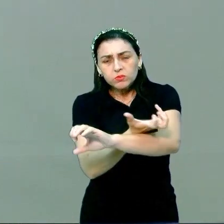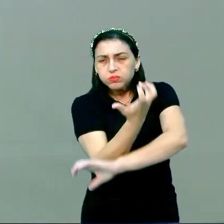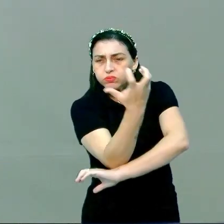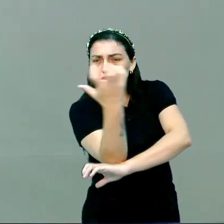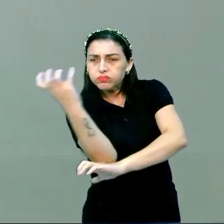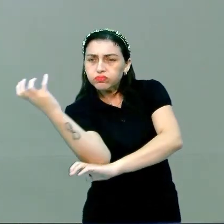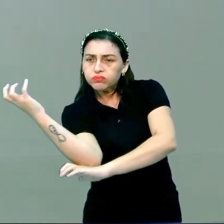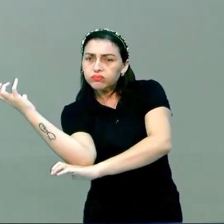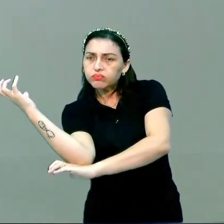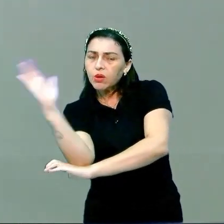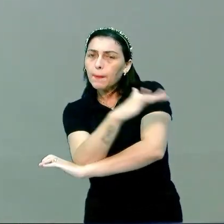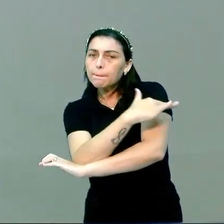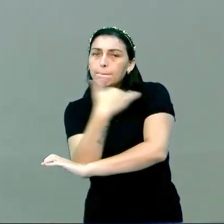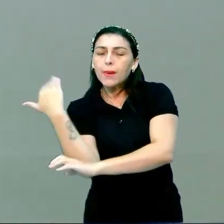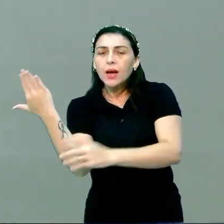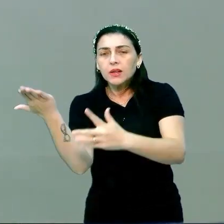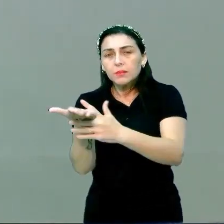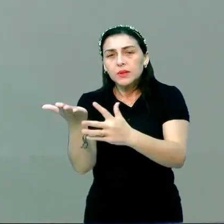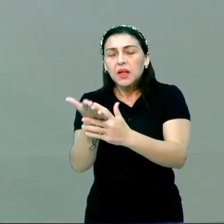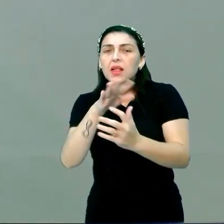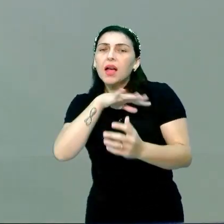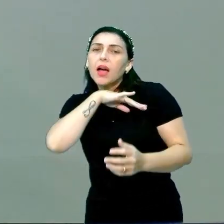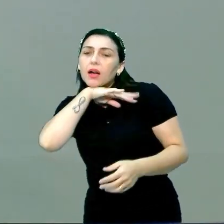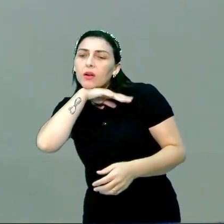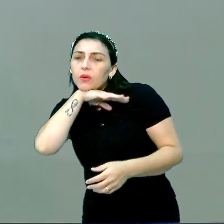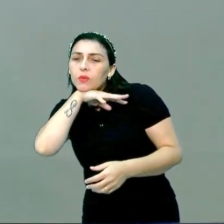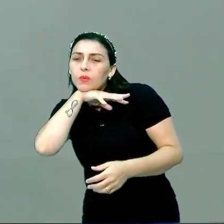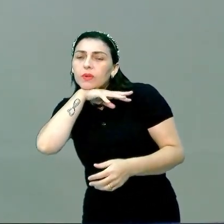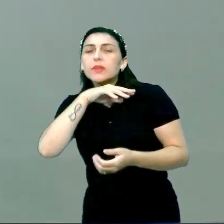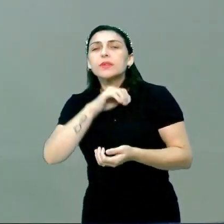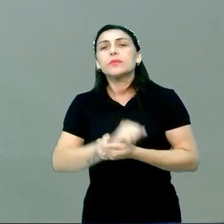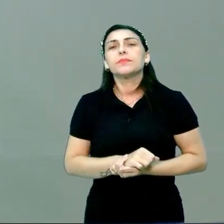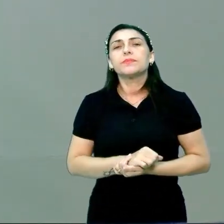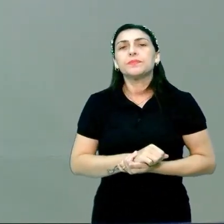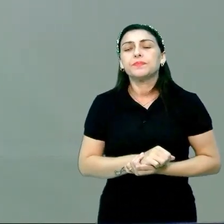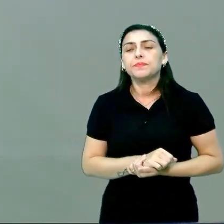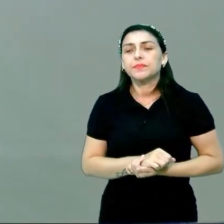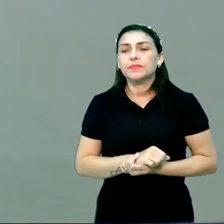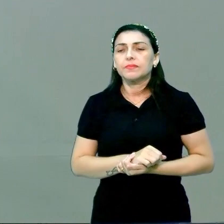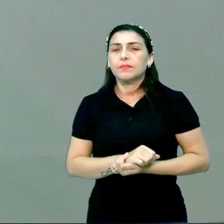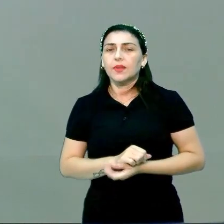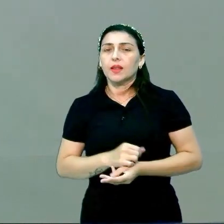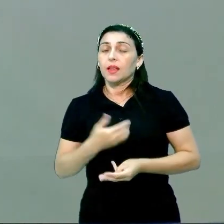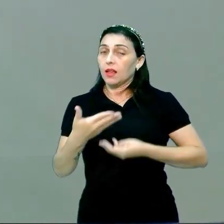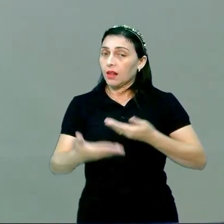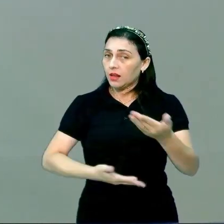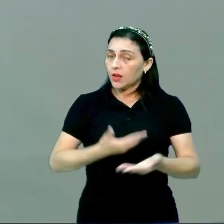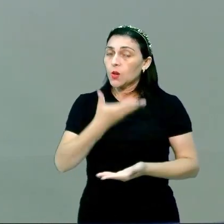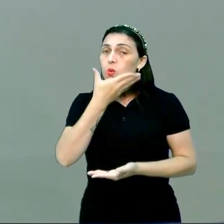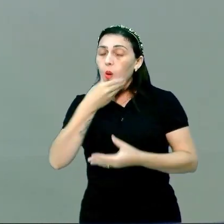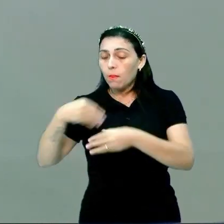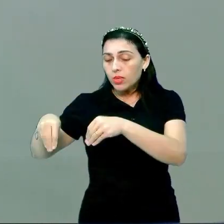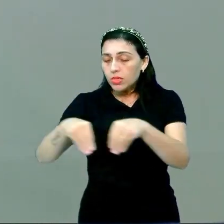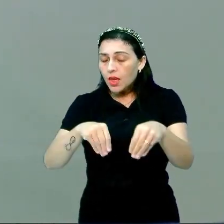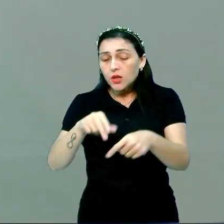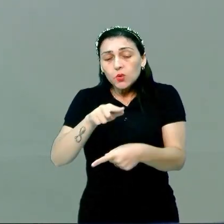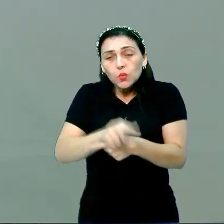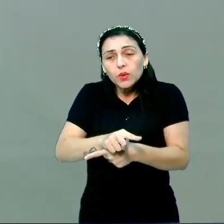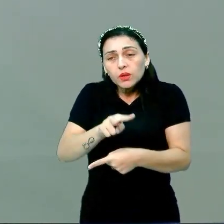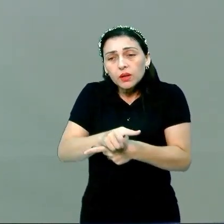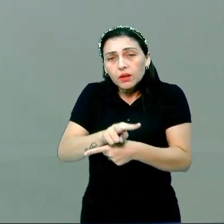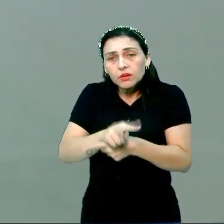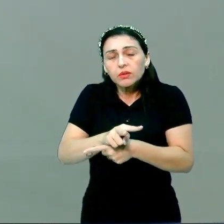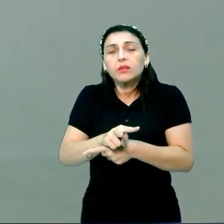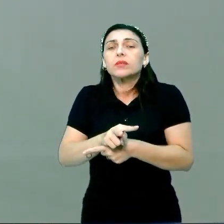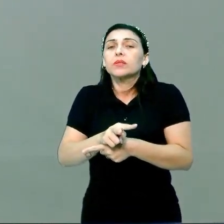né, a mandioca e ou ela sai ruim. Então, é muito comum essa relação entre o homem e terra, né,